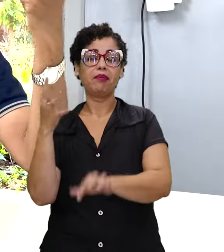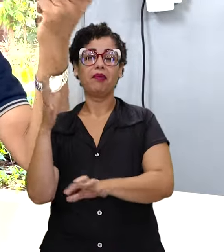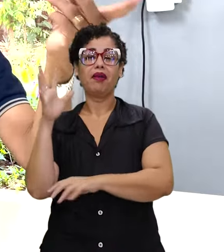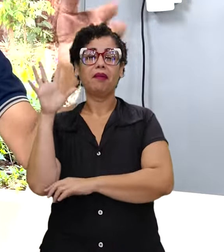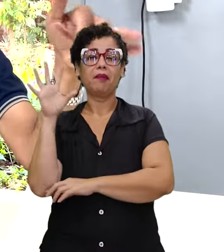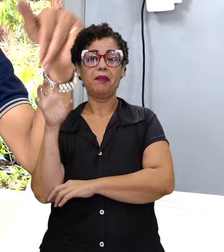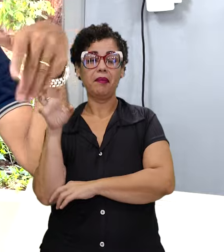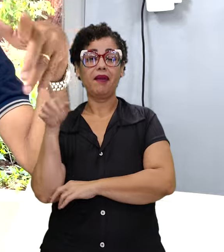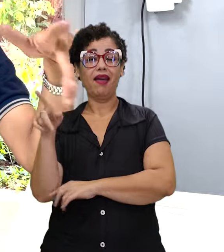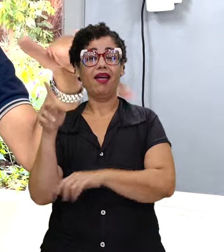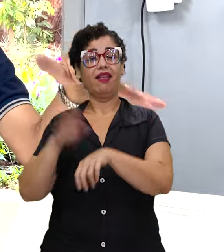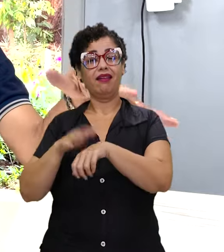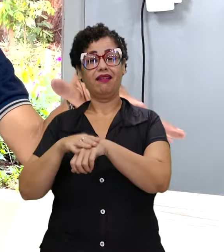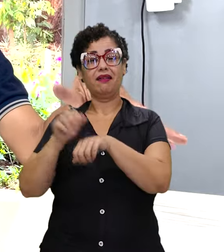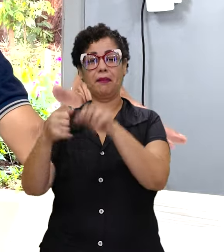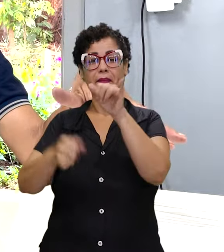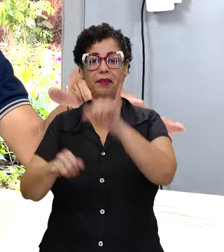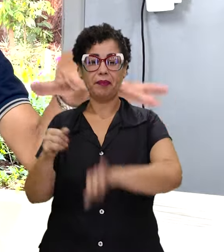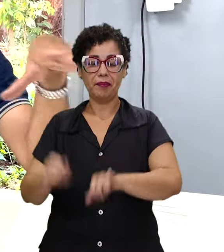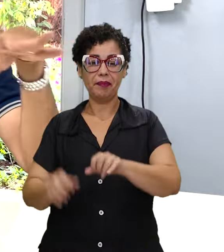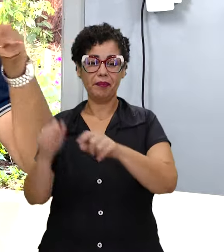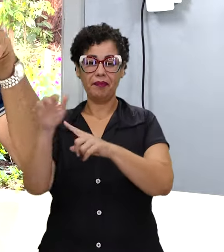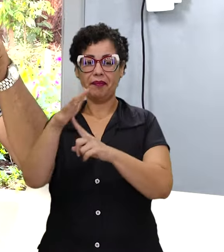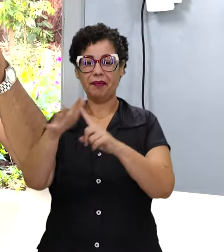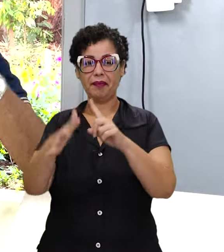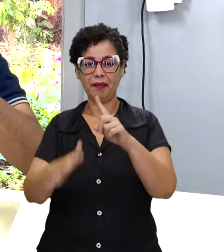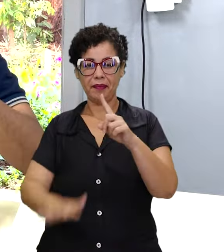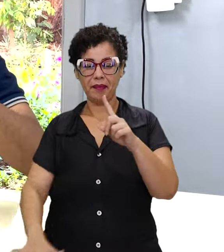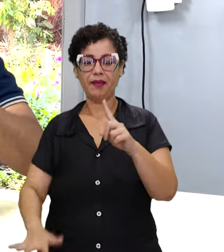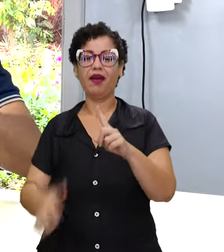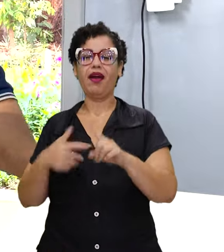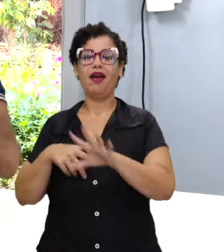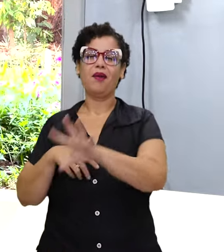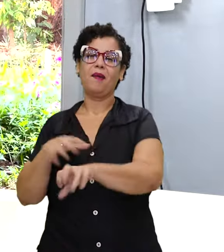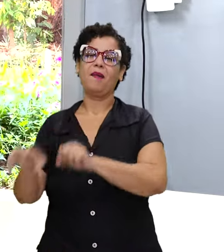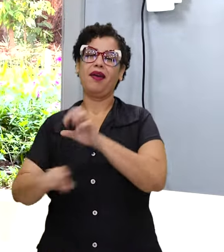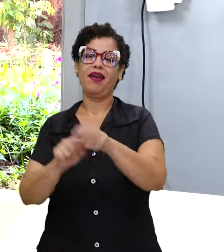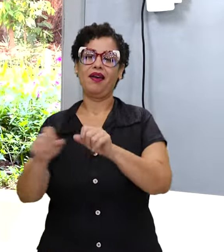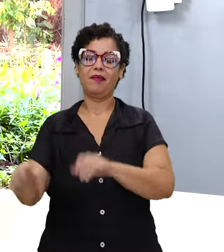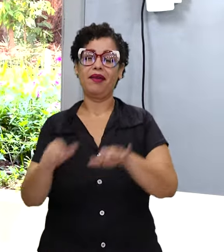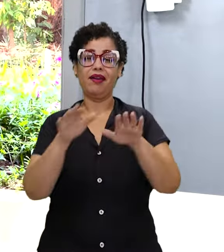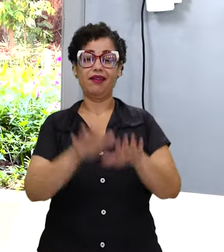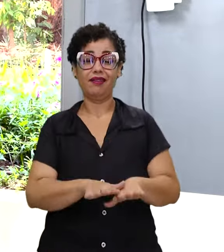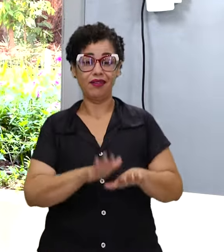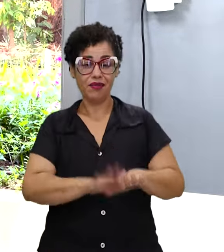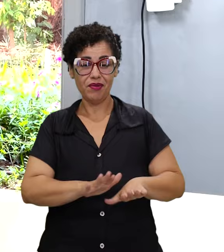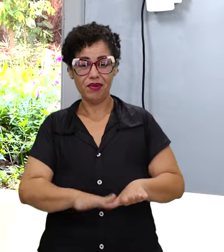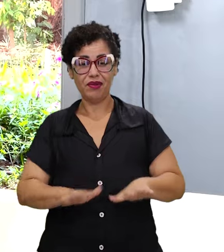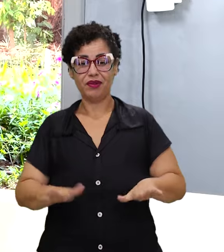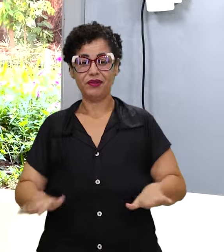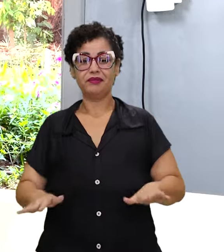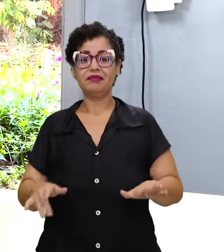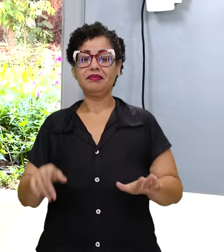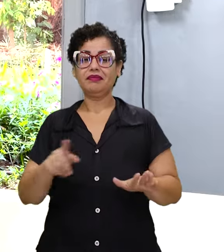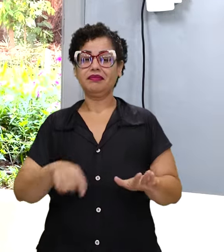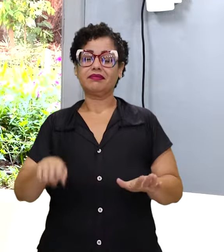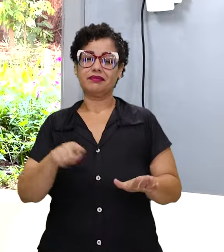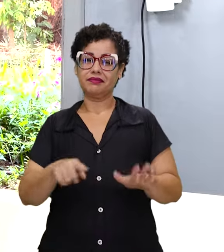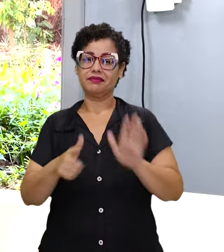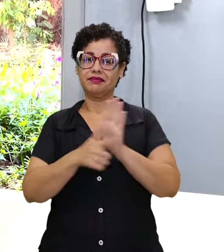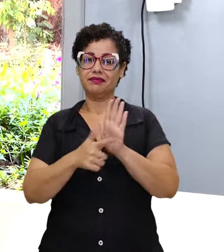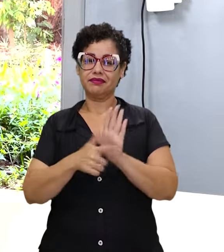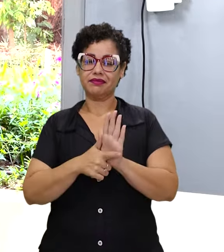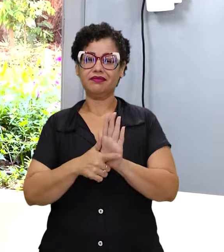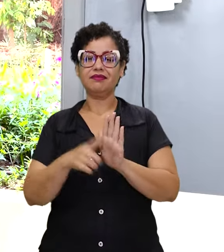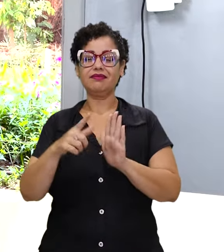estação, que elas começam a cair. Aí eu coloco aqui, a gente coloca